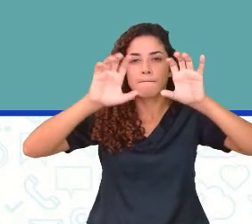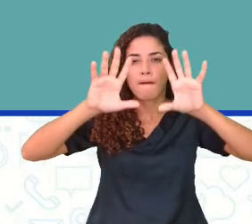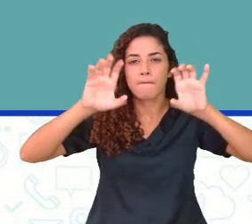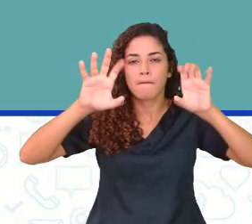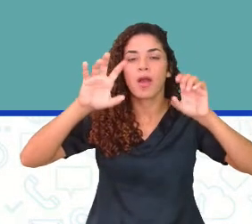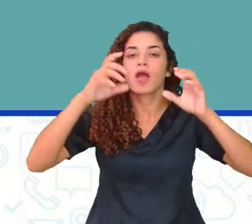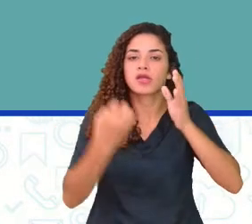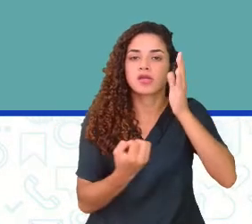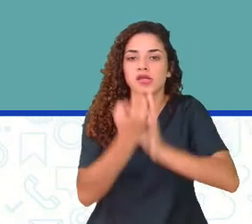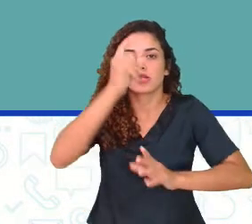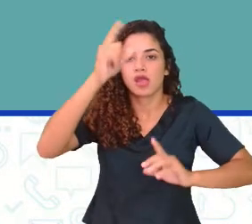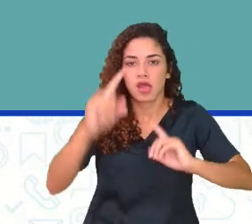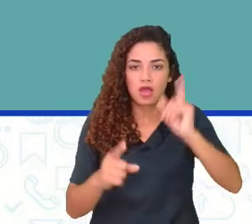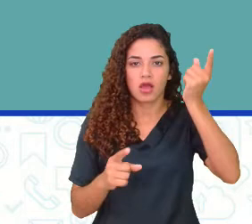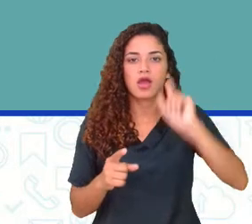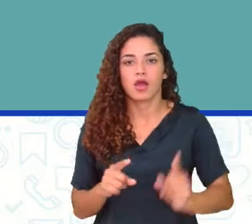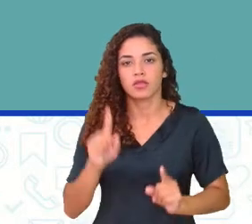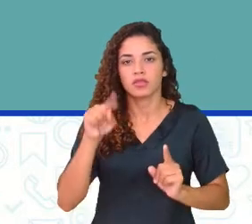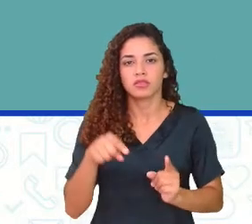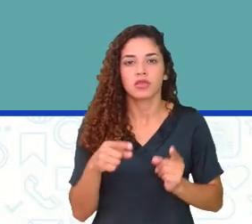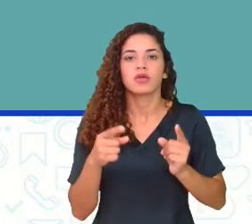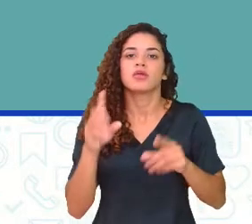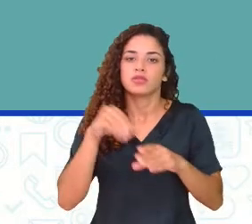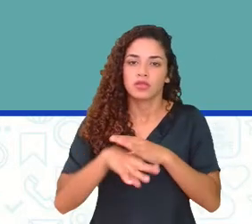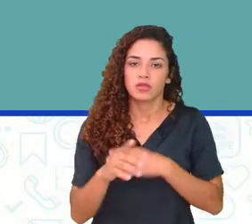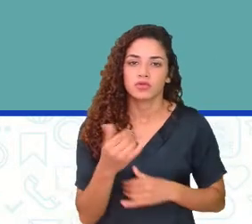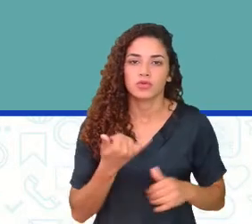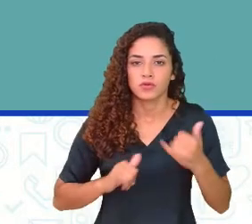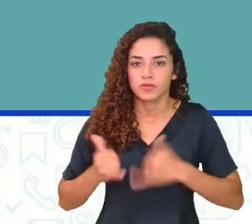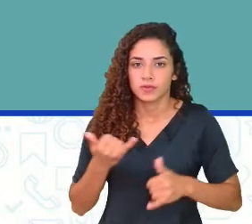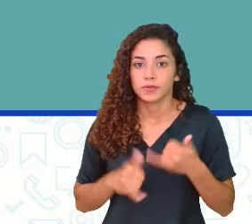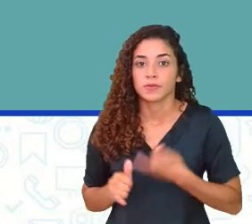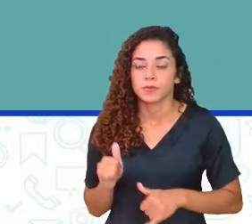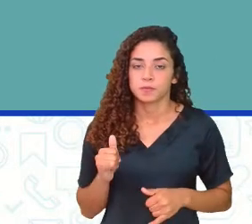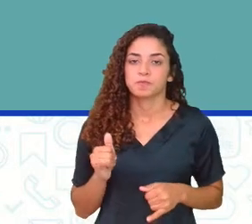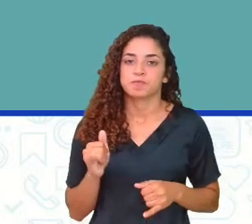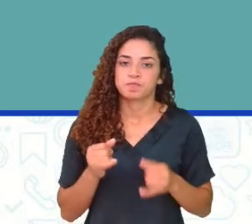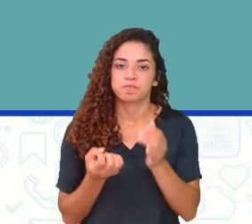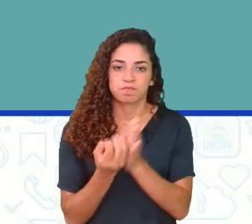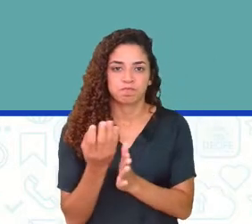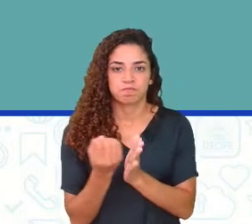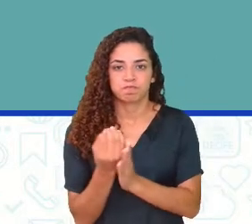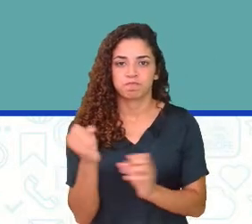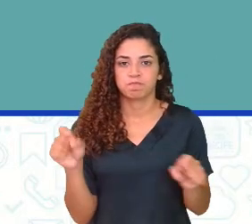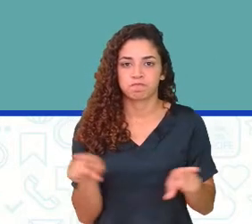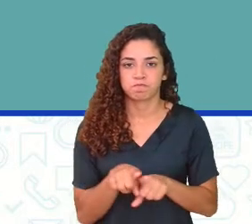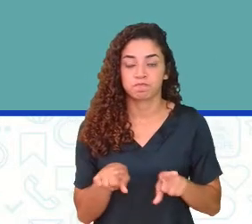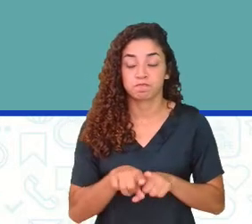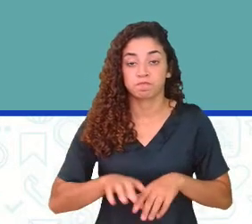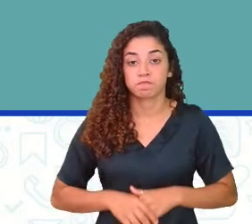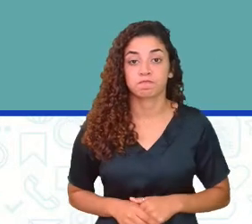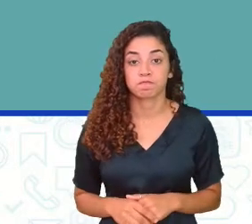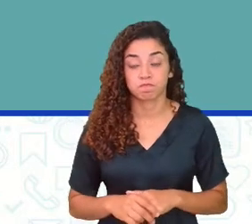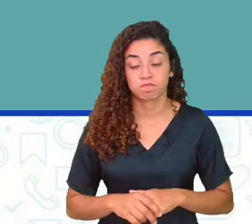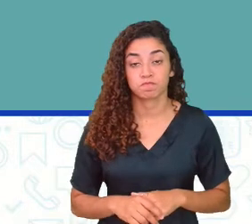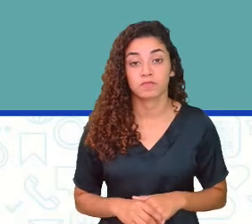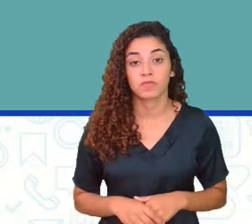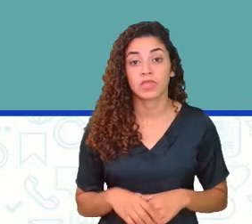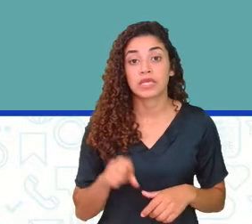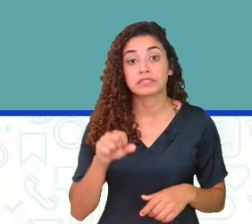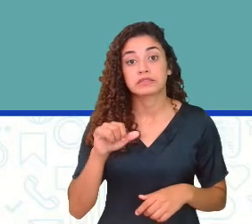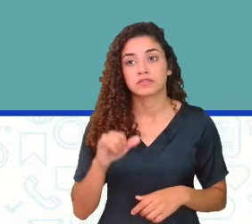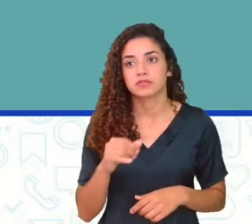raio que também vem carregado eletricamente, vem produzindo eletricidade. E se